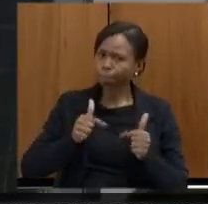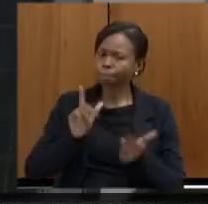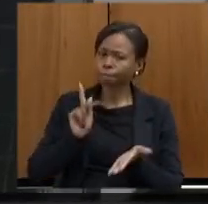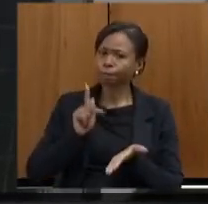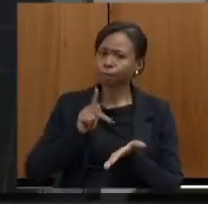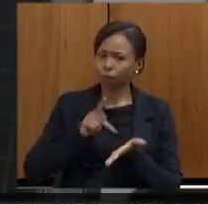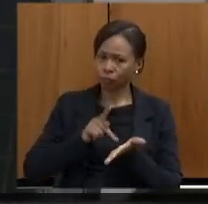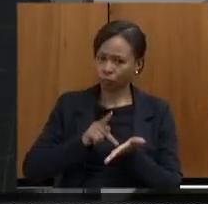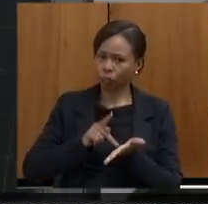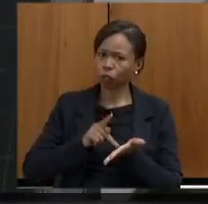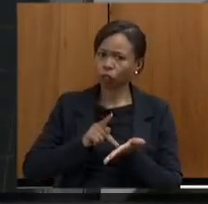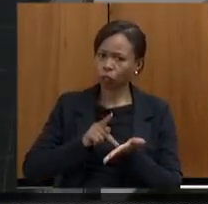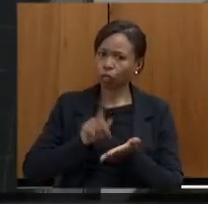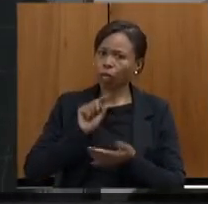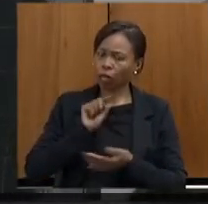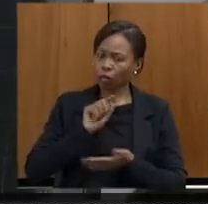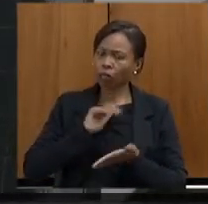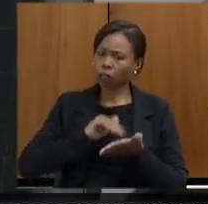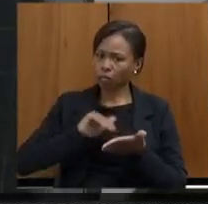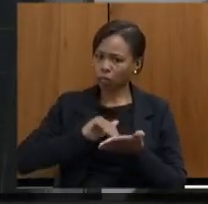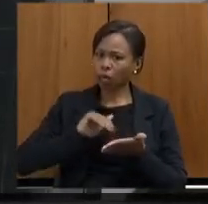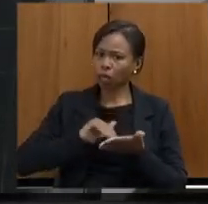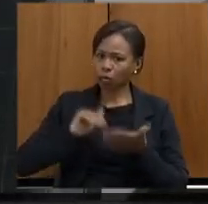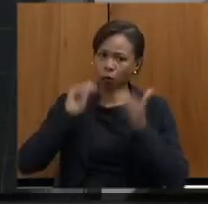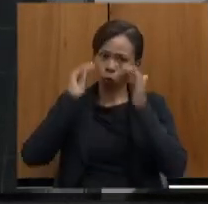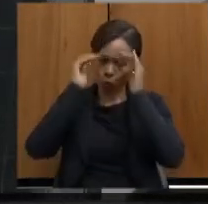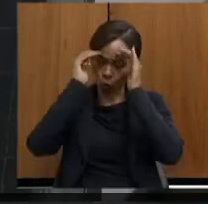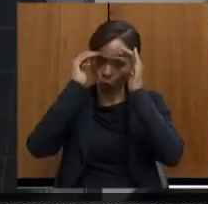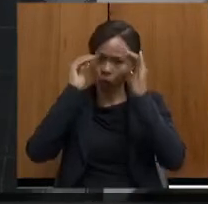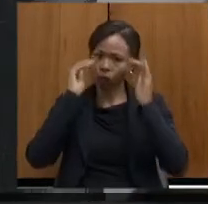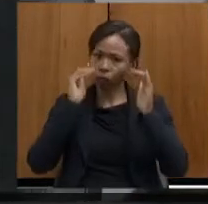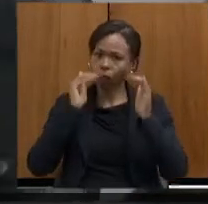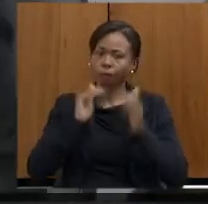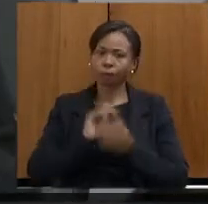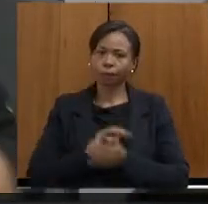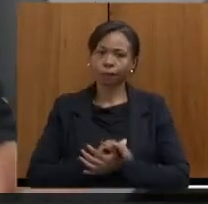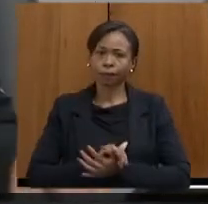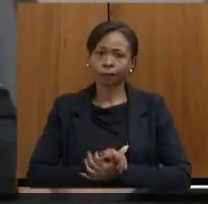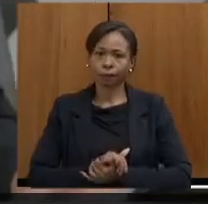aprofundada, respeitosa, mas muito consciente do papel que a gente cumpre aqui na Assembleia.